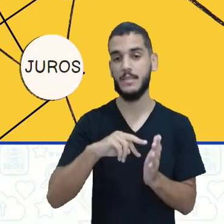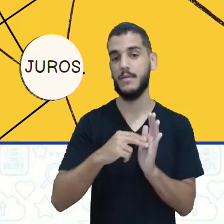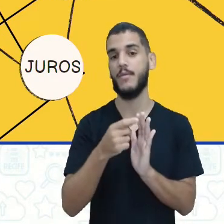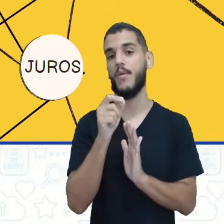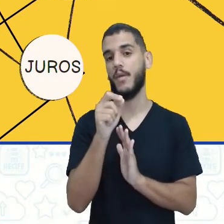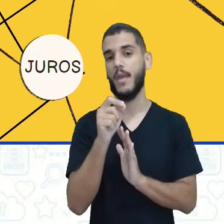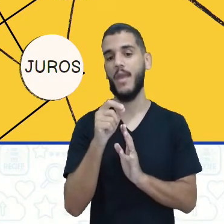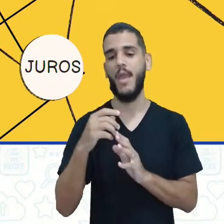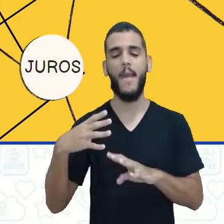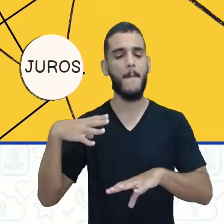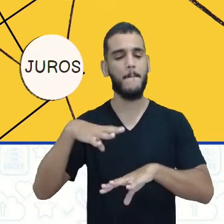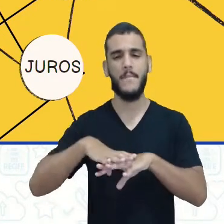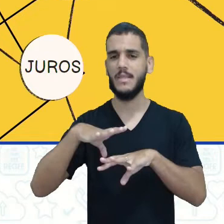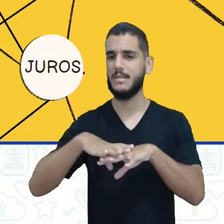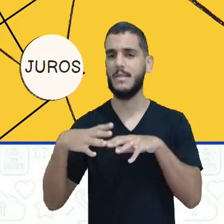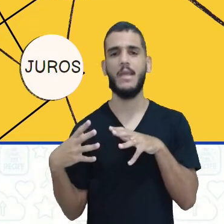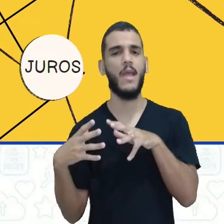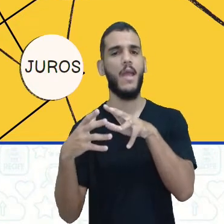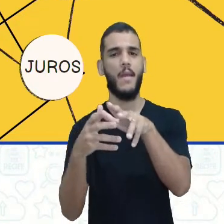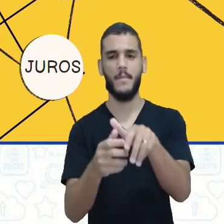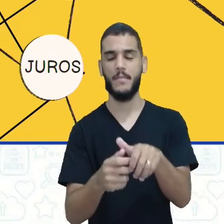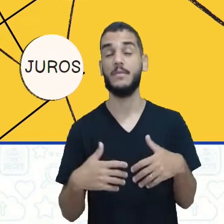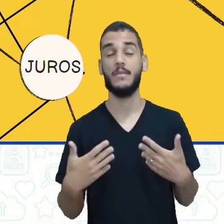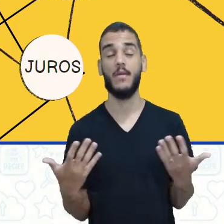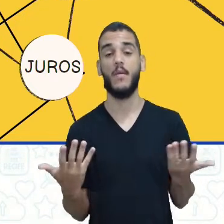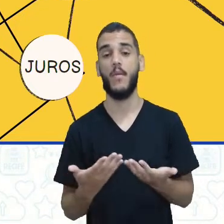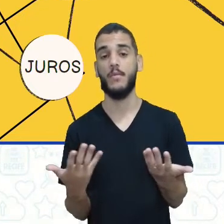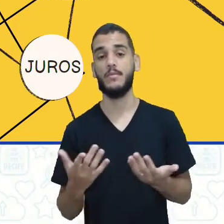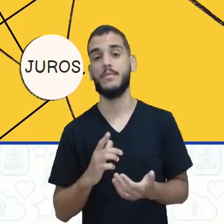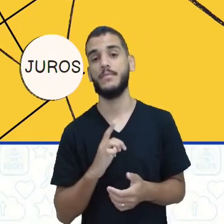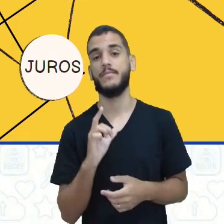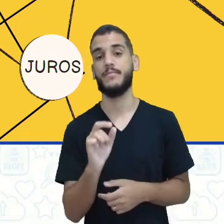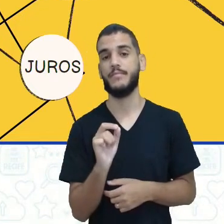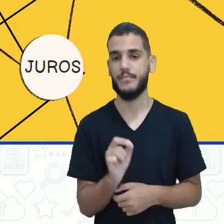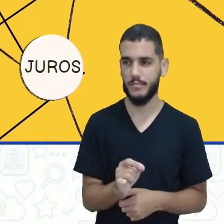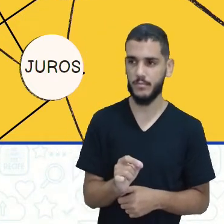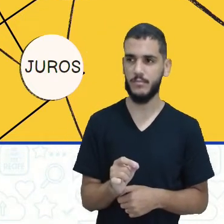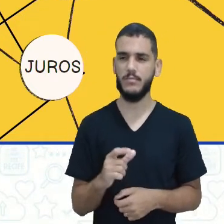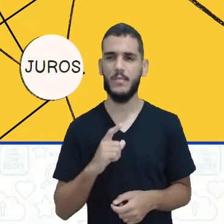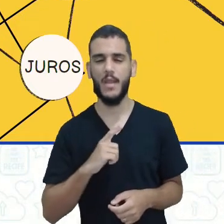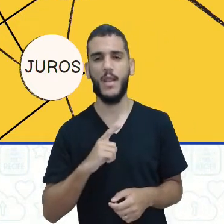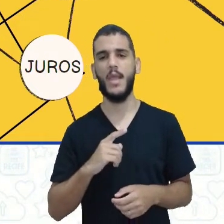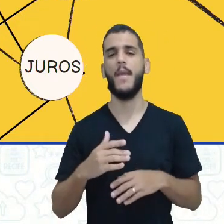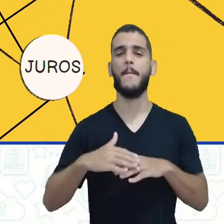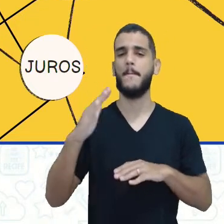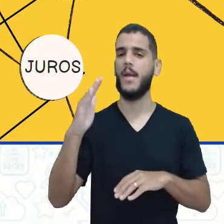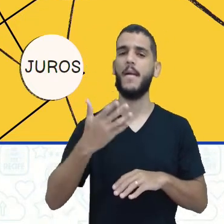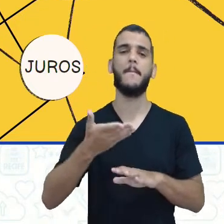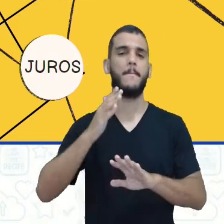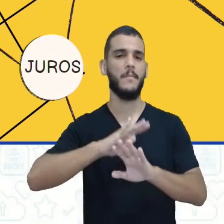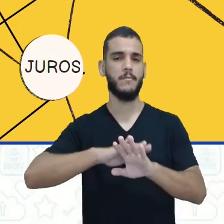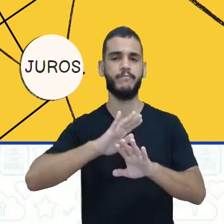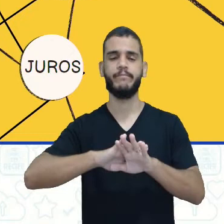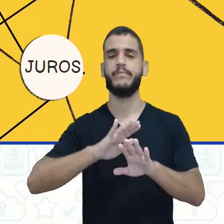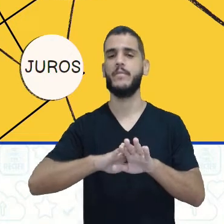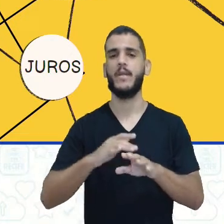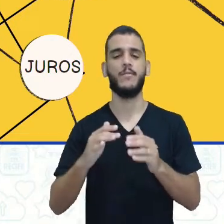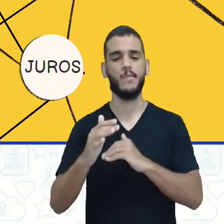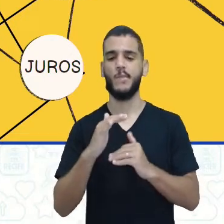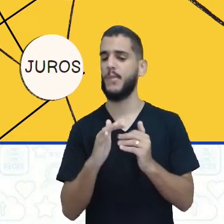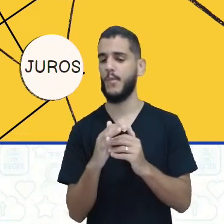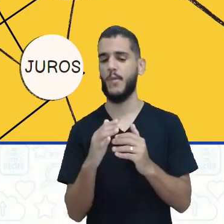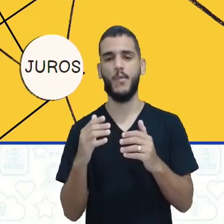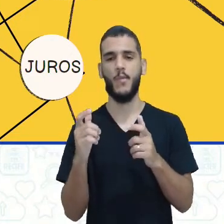Então, eu trouxe hoje o recorte, que lembre-se que tem mais por trás, pelos lados, por tudo que é